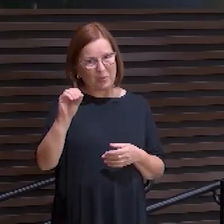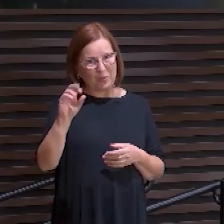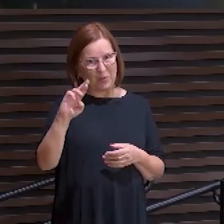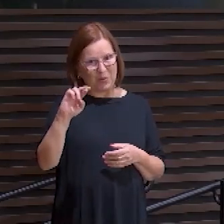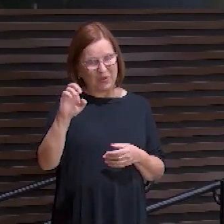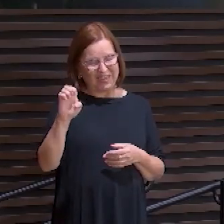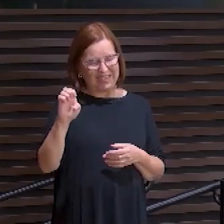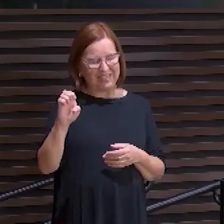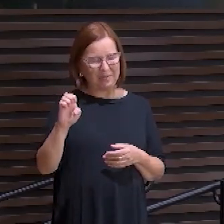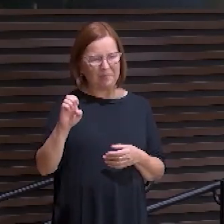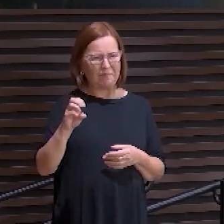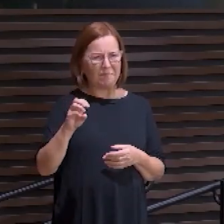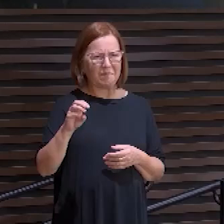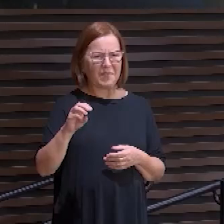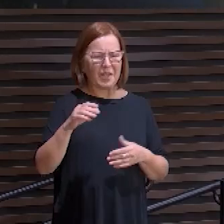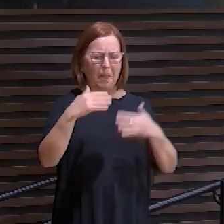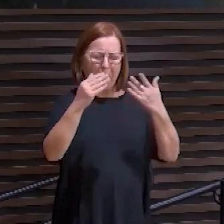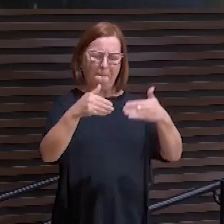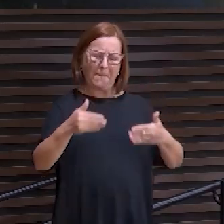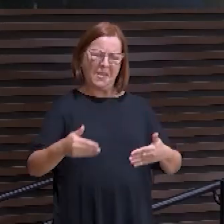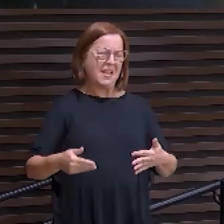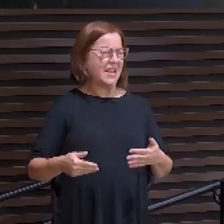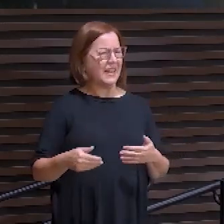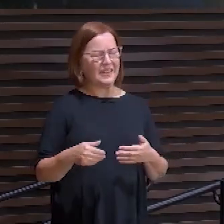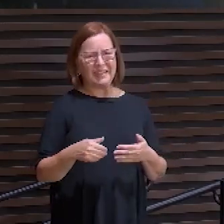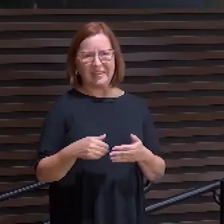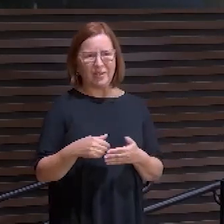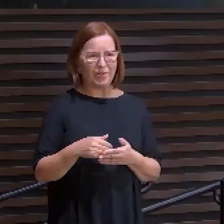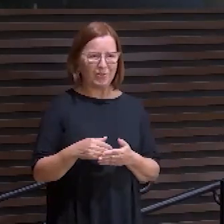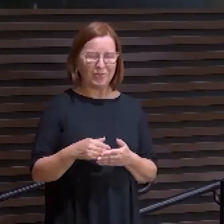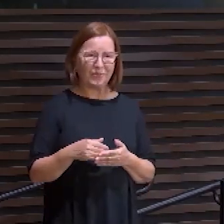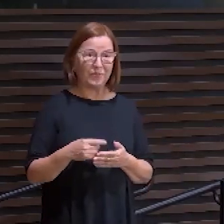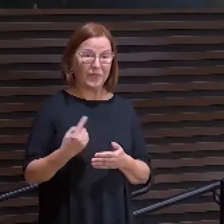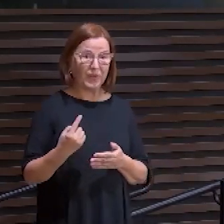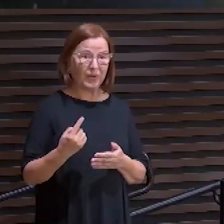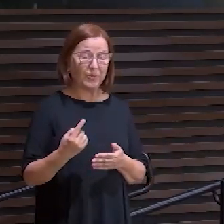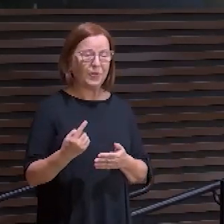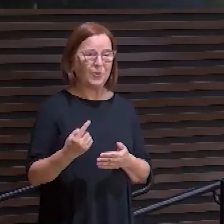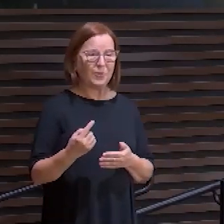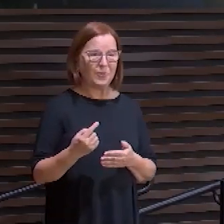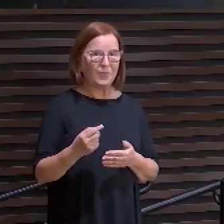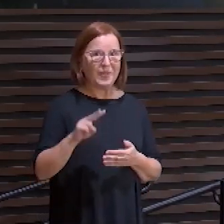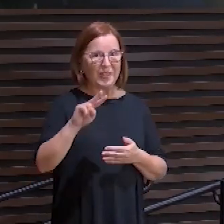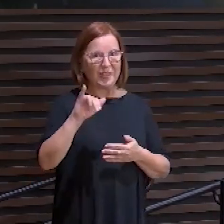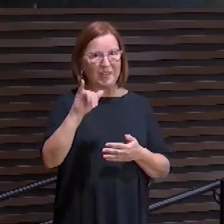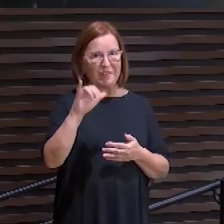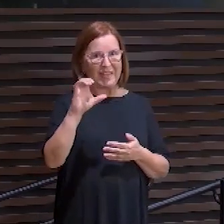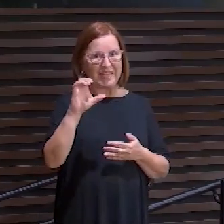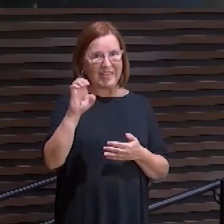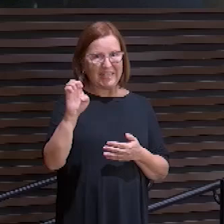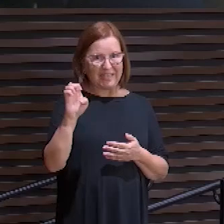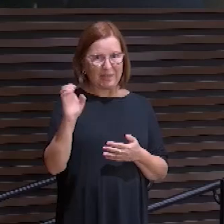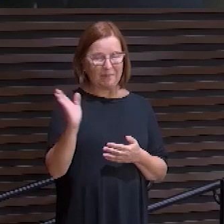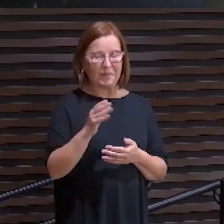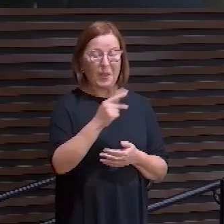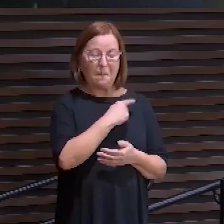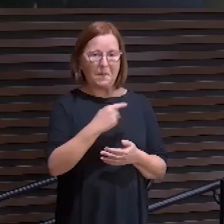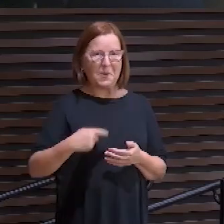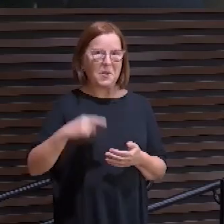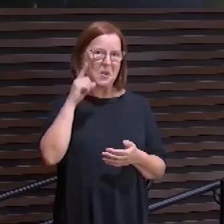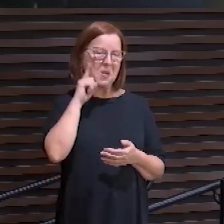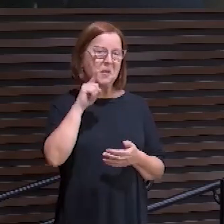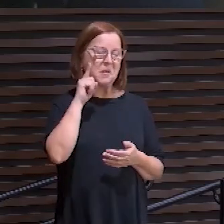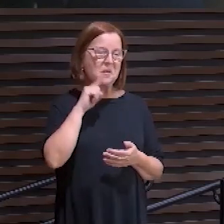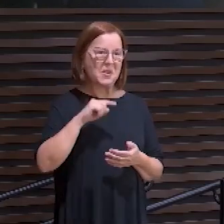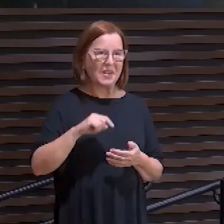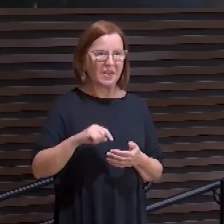para países, um controlador do Tesouro dos Estados Unidos, um vice-presidente, Aaron Burr, que foi neto